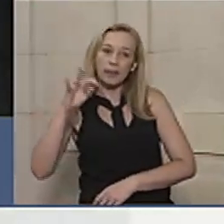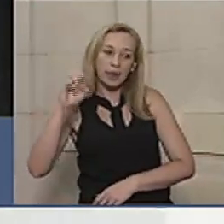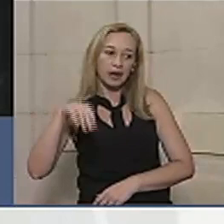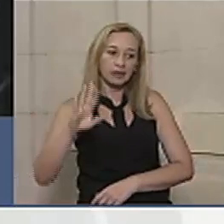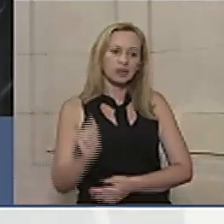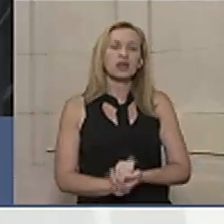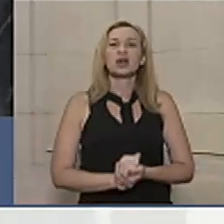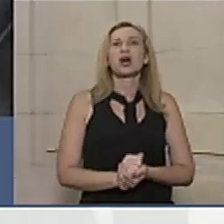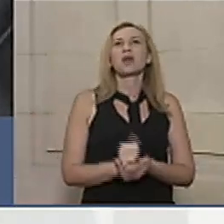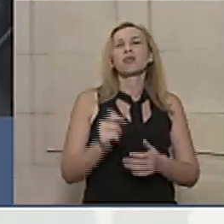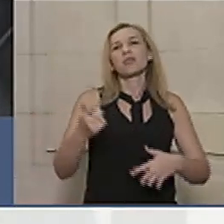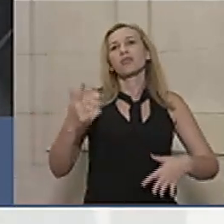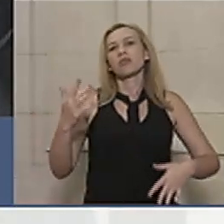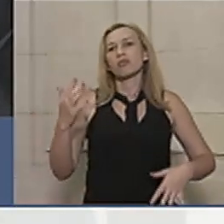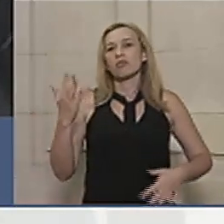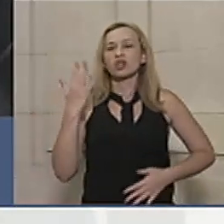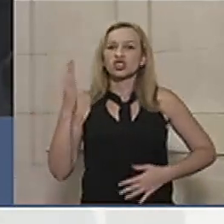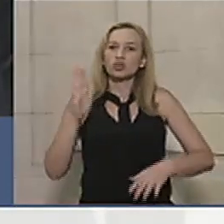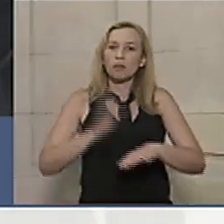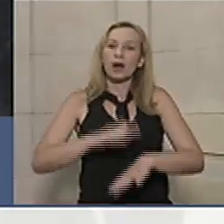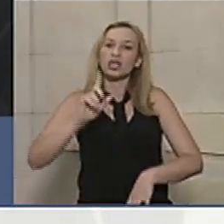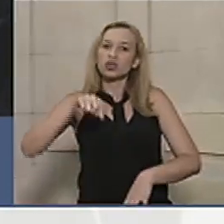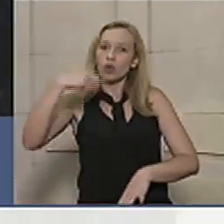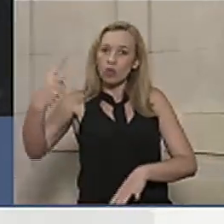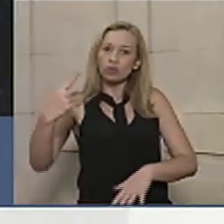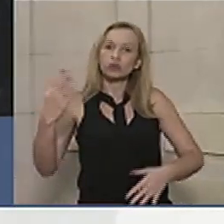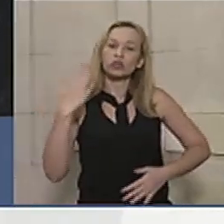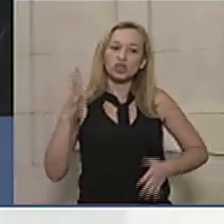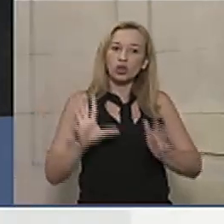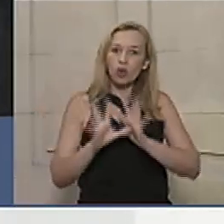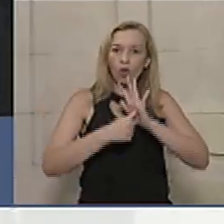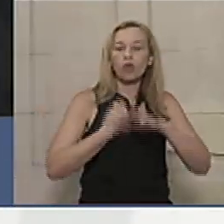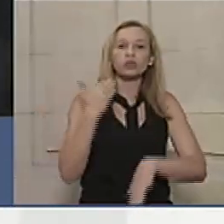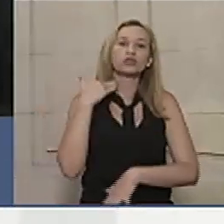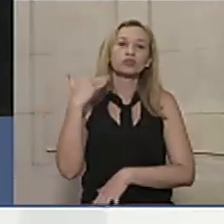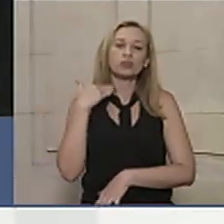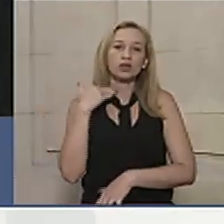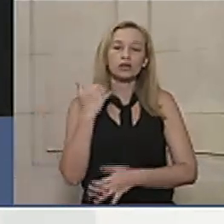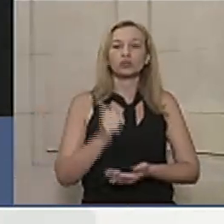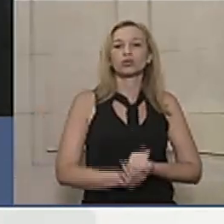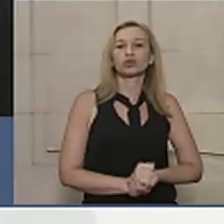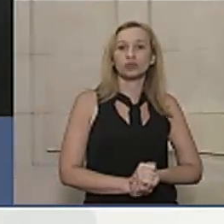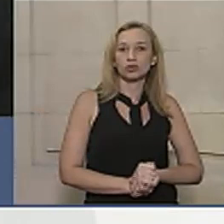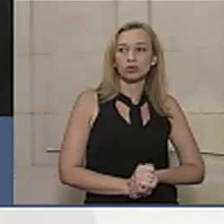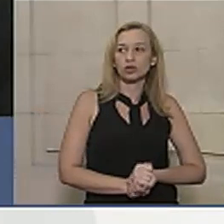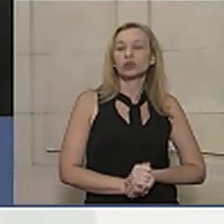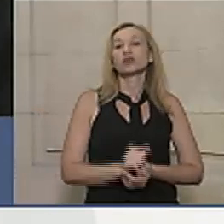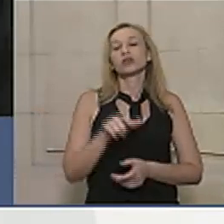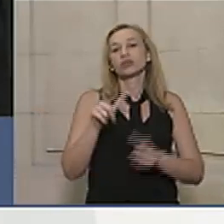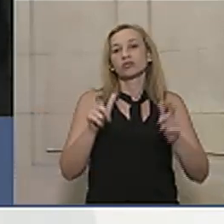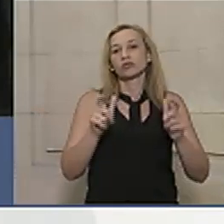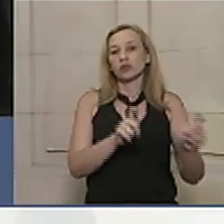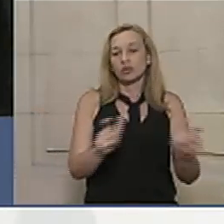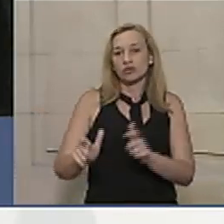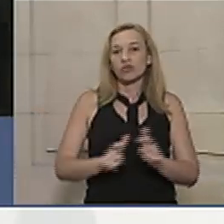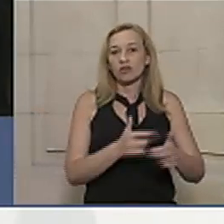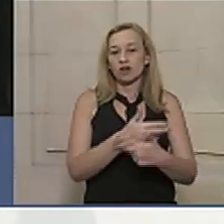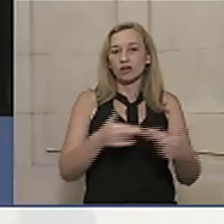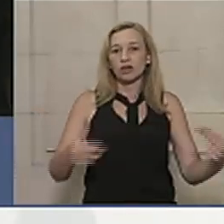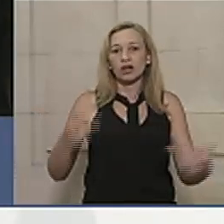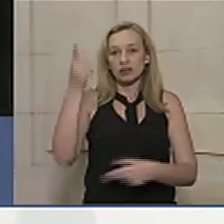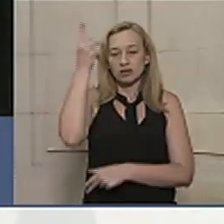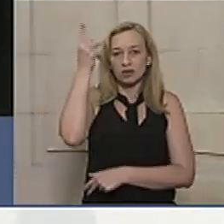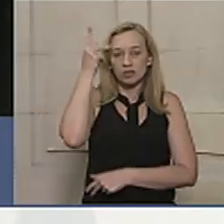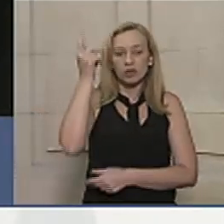a mais outros bandidos, estão fazendo muitos roubos a bancos, instituições financeiras em São Paulo. E eu gostaria, como isso ganhou